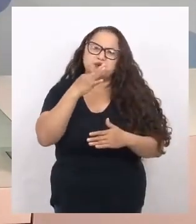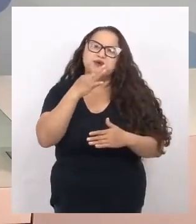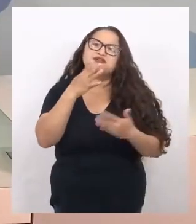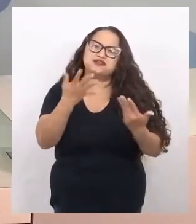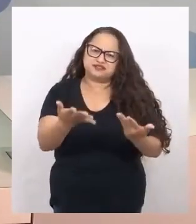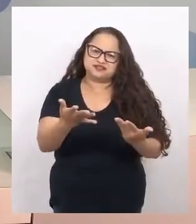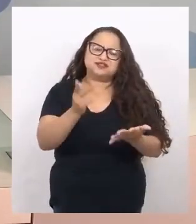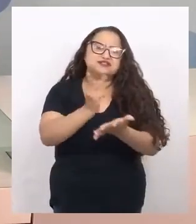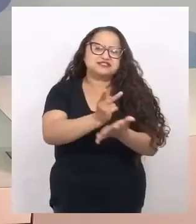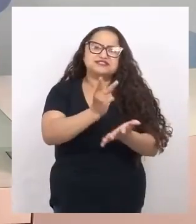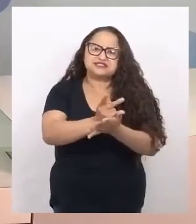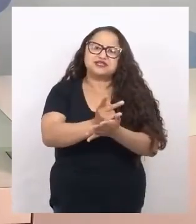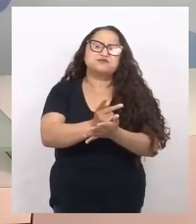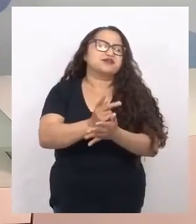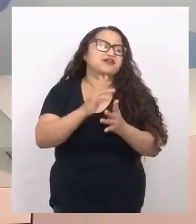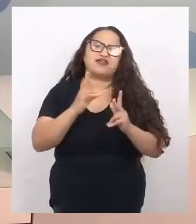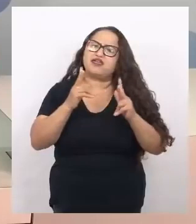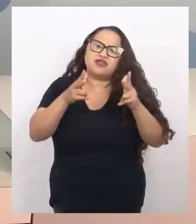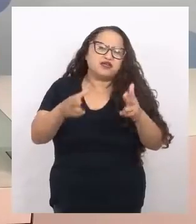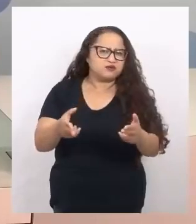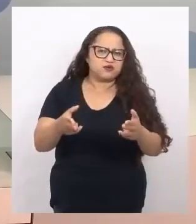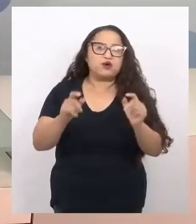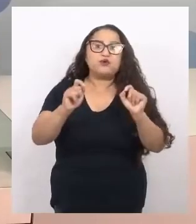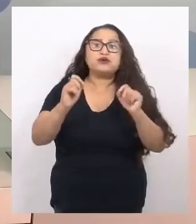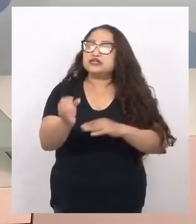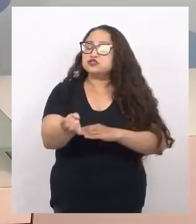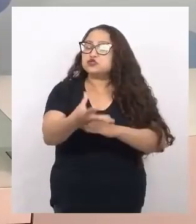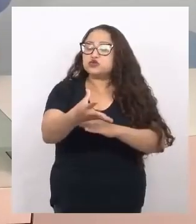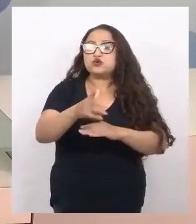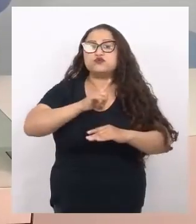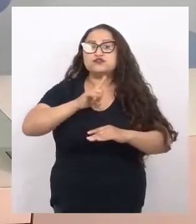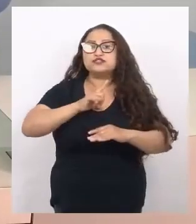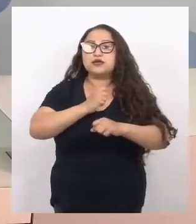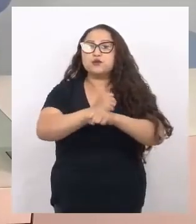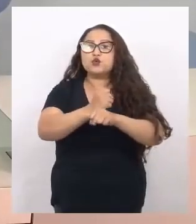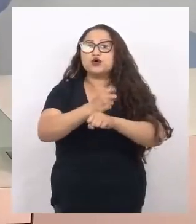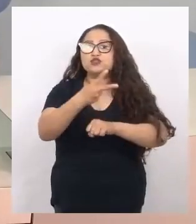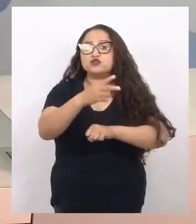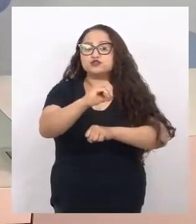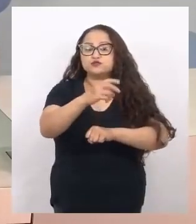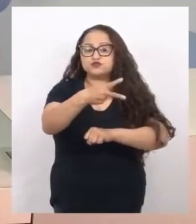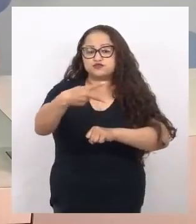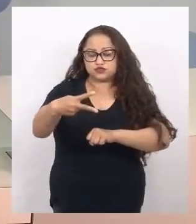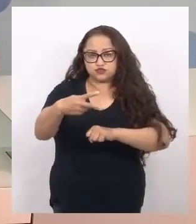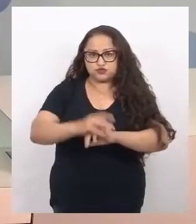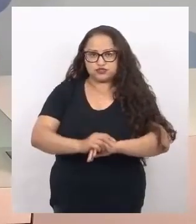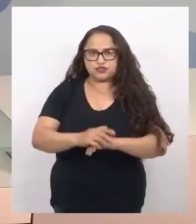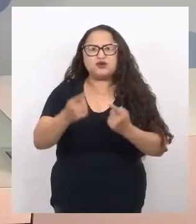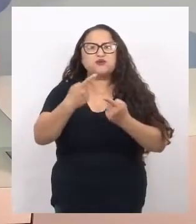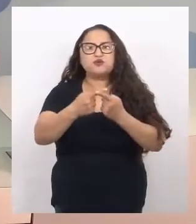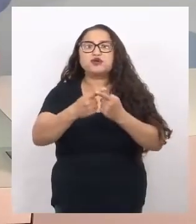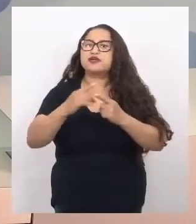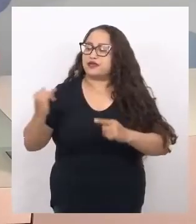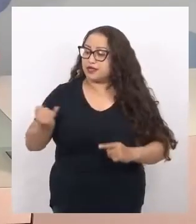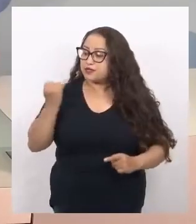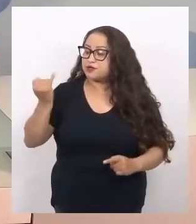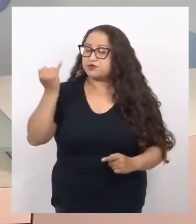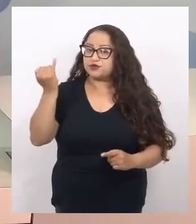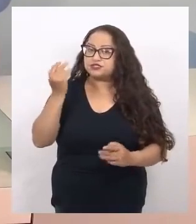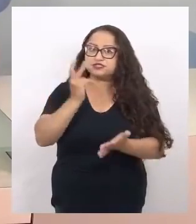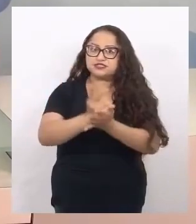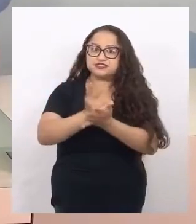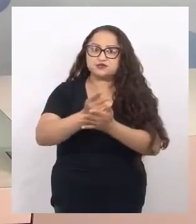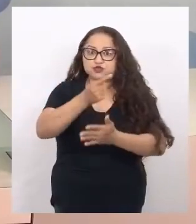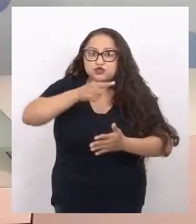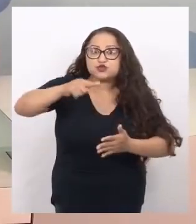o ano tudo a mesma coisa. O que tem de novidade para 2022 e por que esse processo é bem importante e a gente queria falar